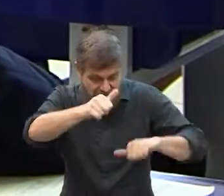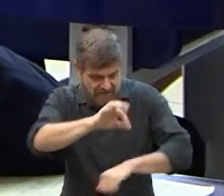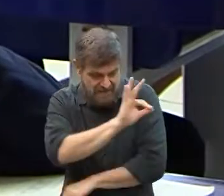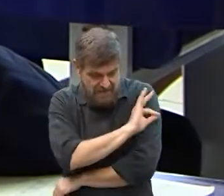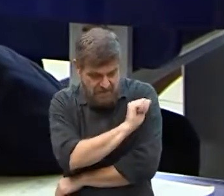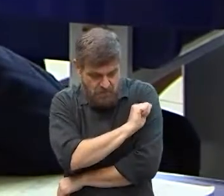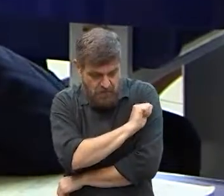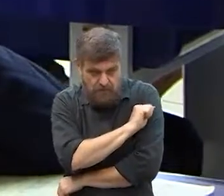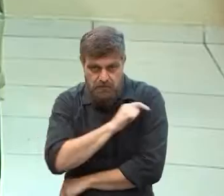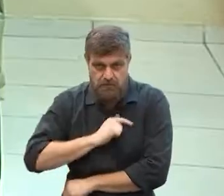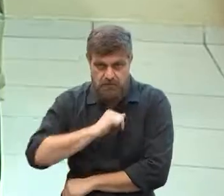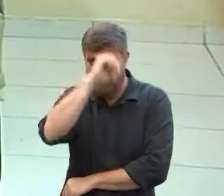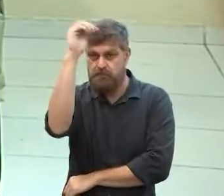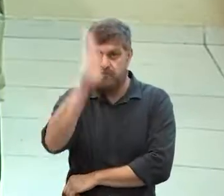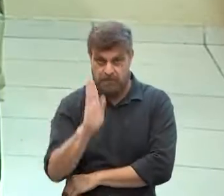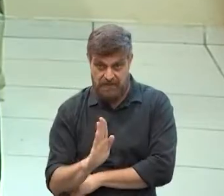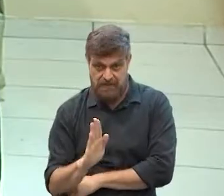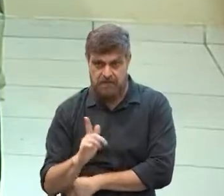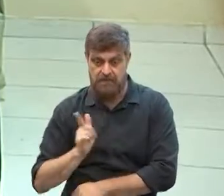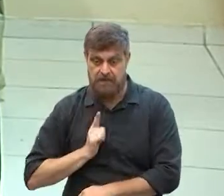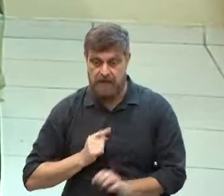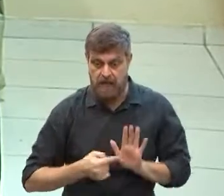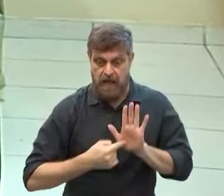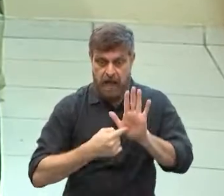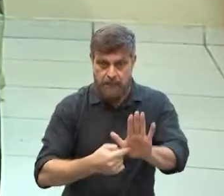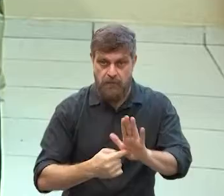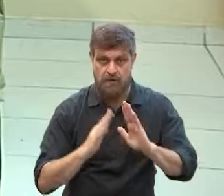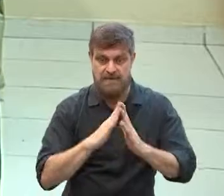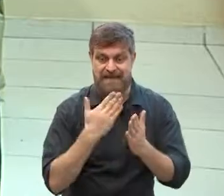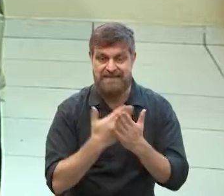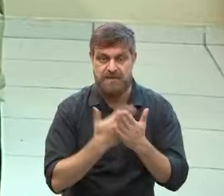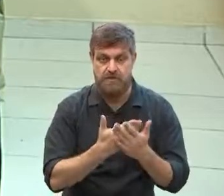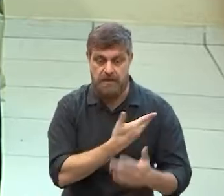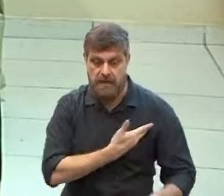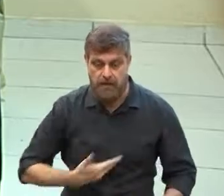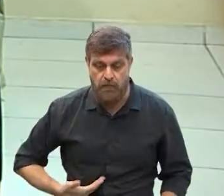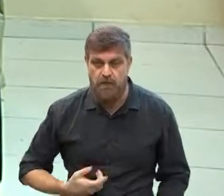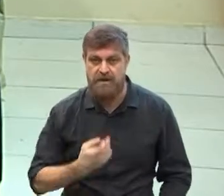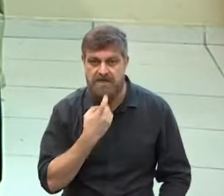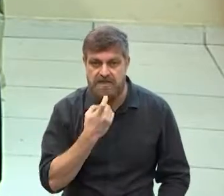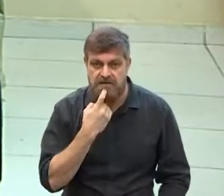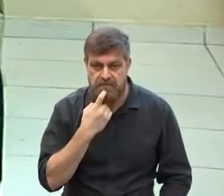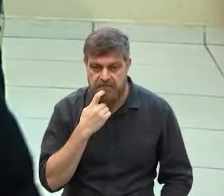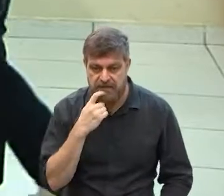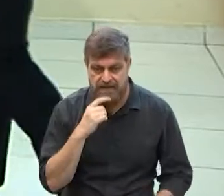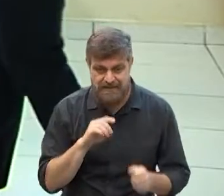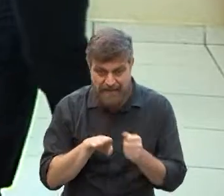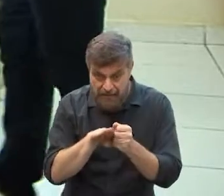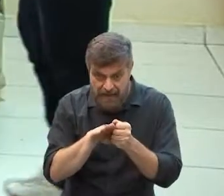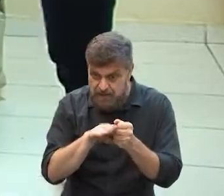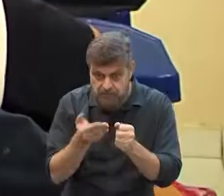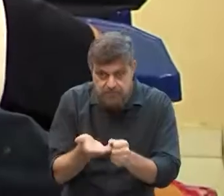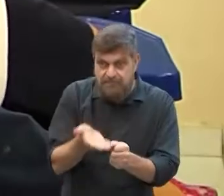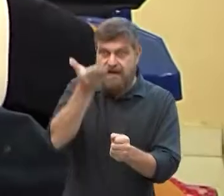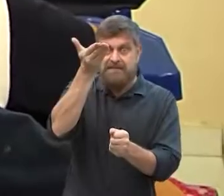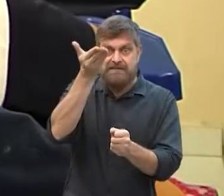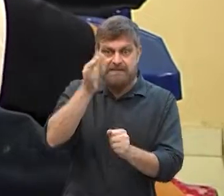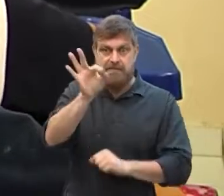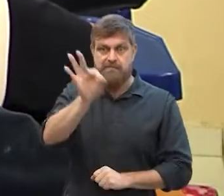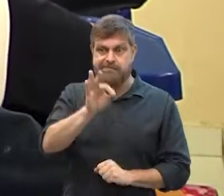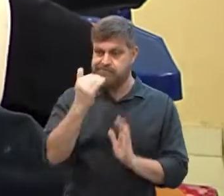as escolas no Brasil todo, colocam as escolas municipais de Campinas acima da média do estado, do